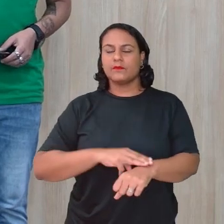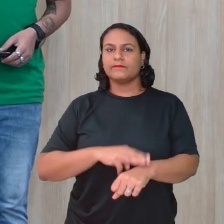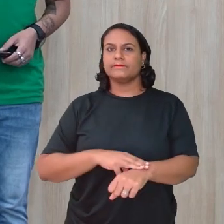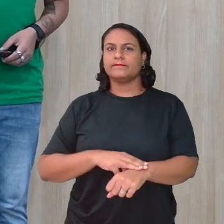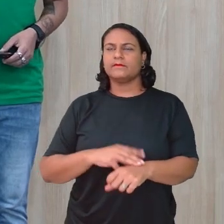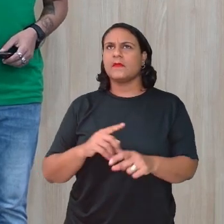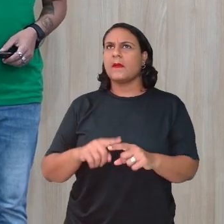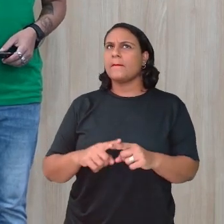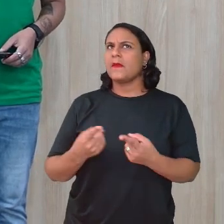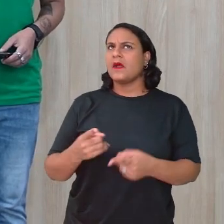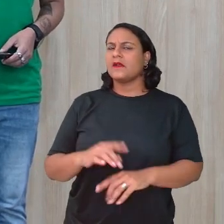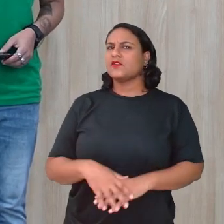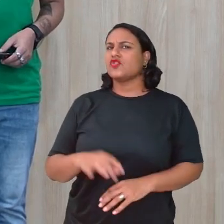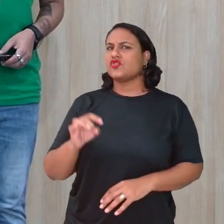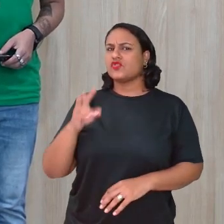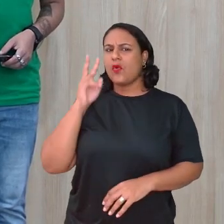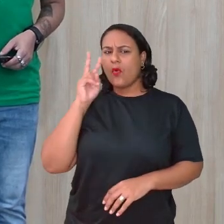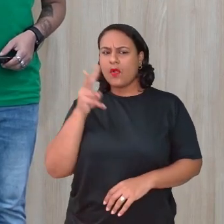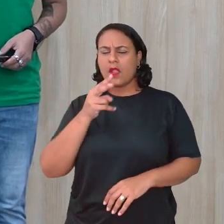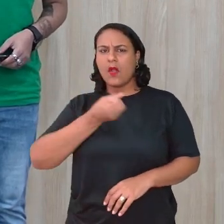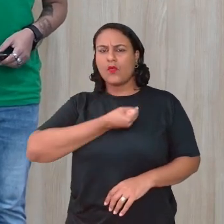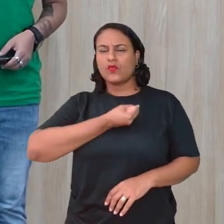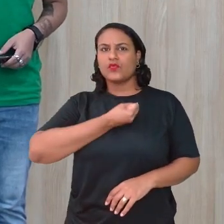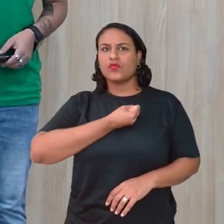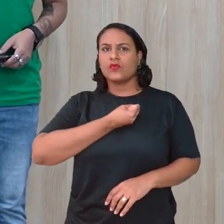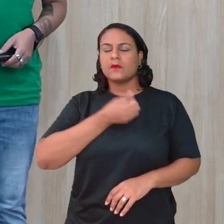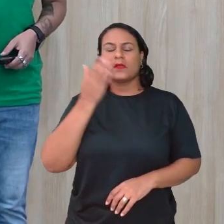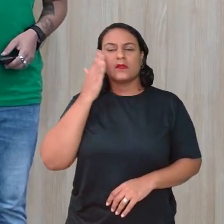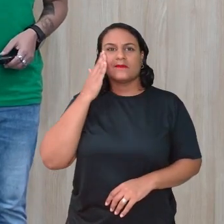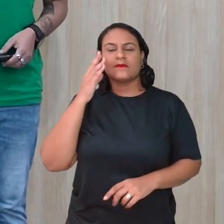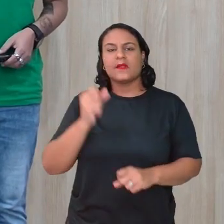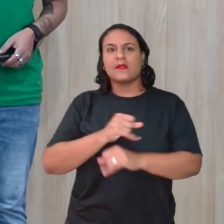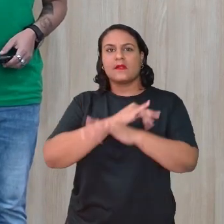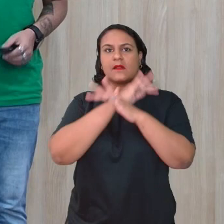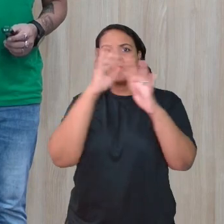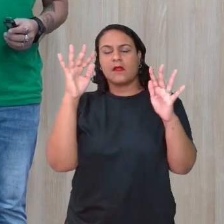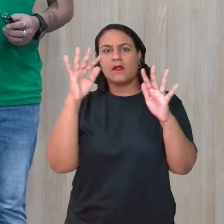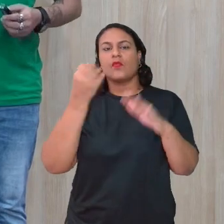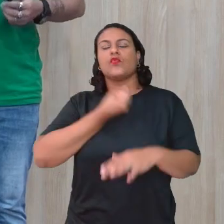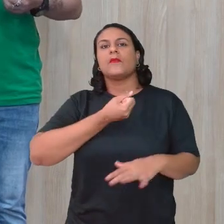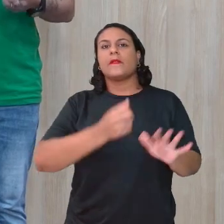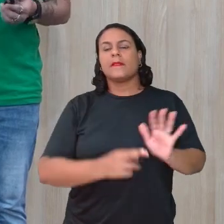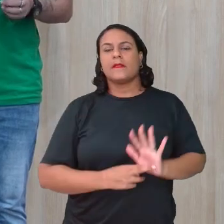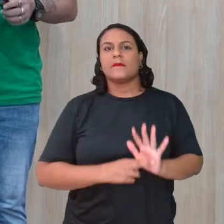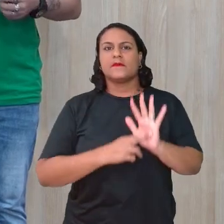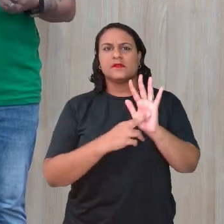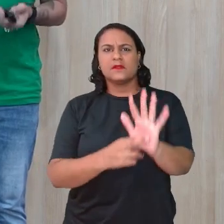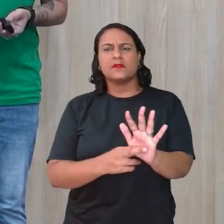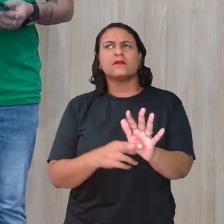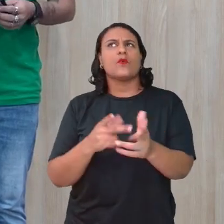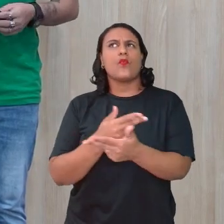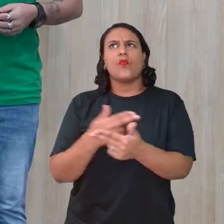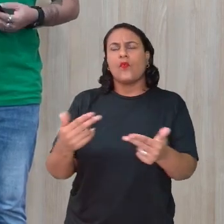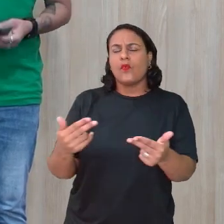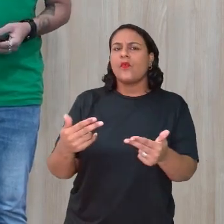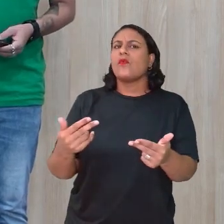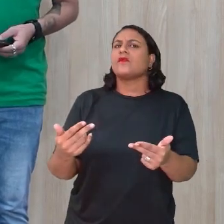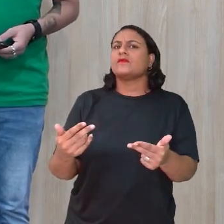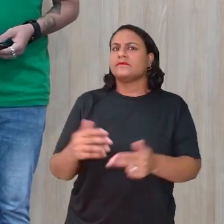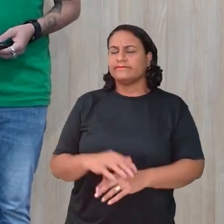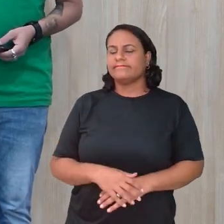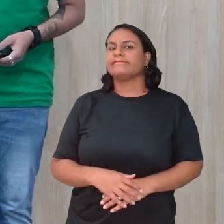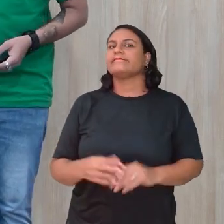Só que não olhe apenas para o número. Entenda que aquele número está representando algo. Aquele número está